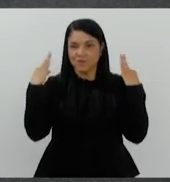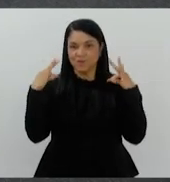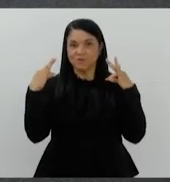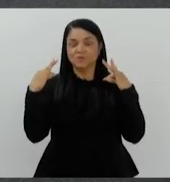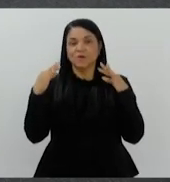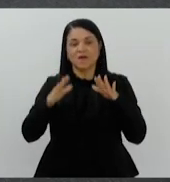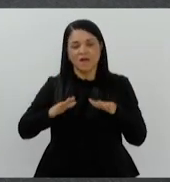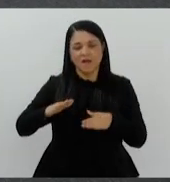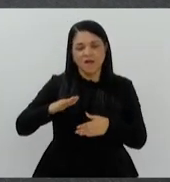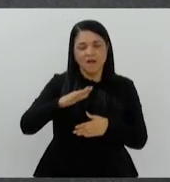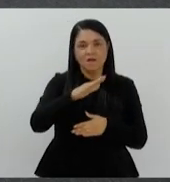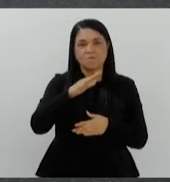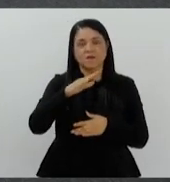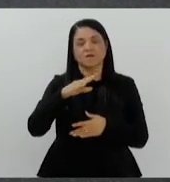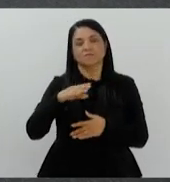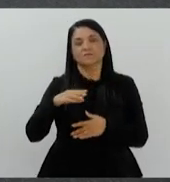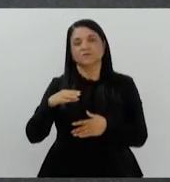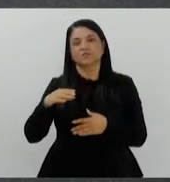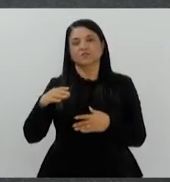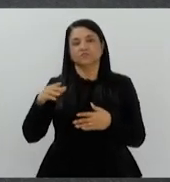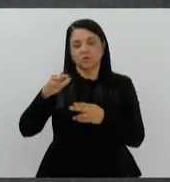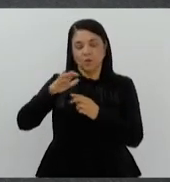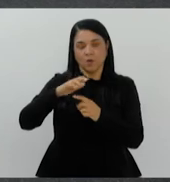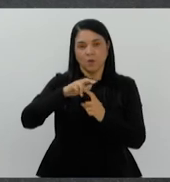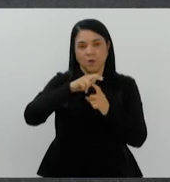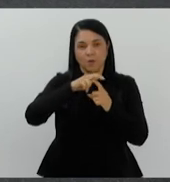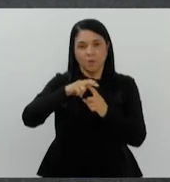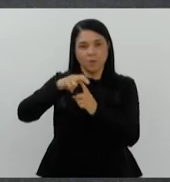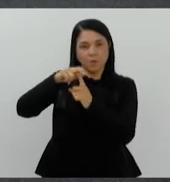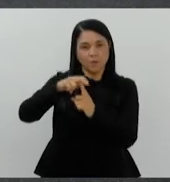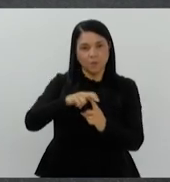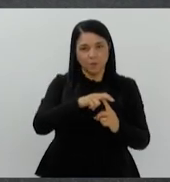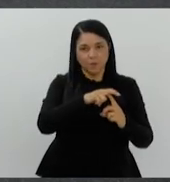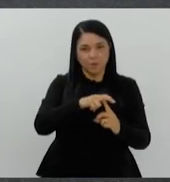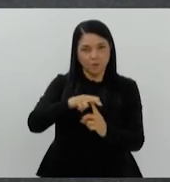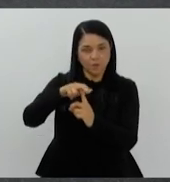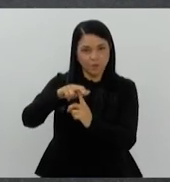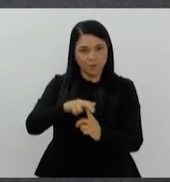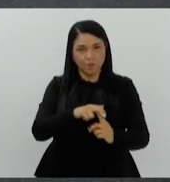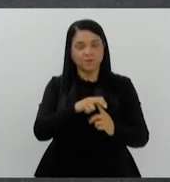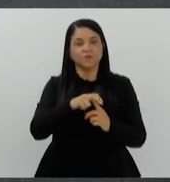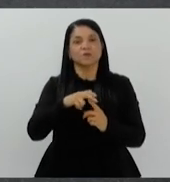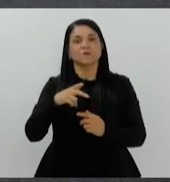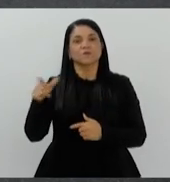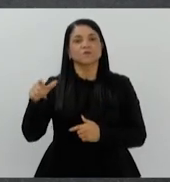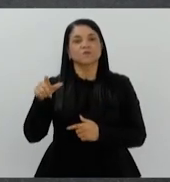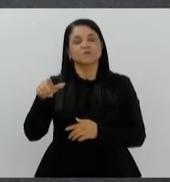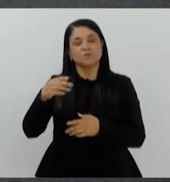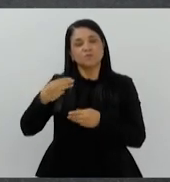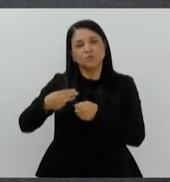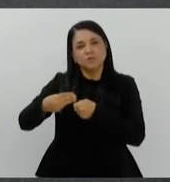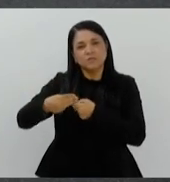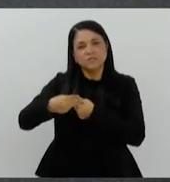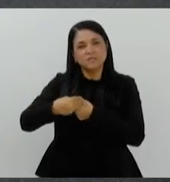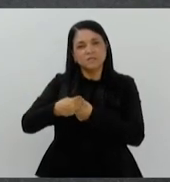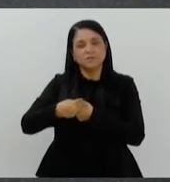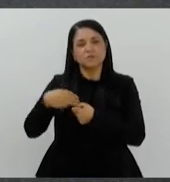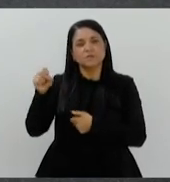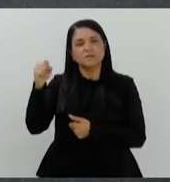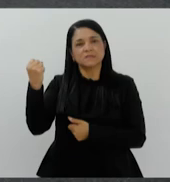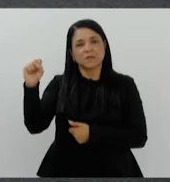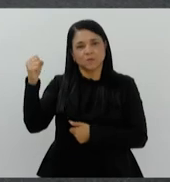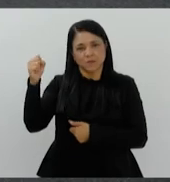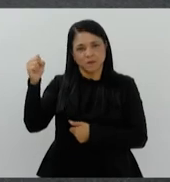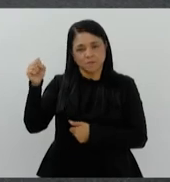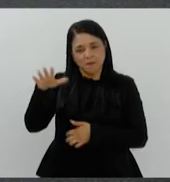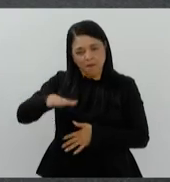da Serra do Mato Grosso. Entendo que é do município de Saquarema, perto de uma área,